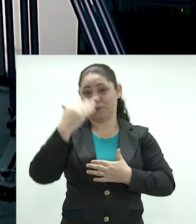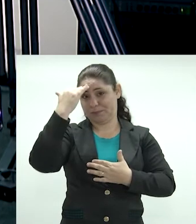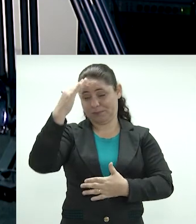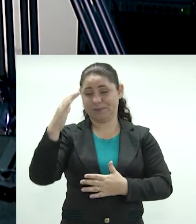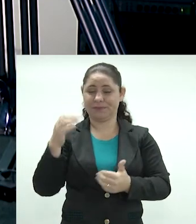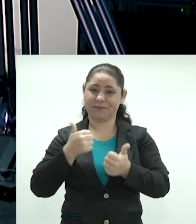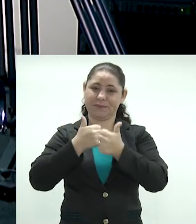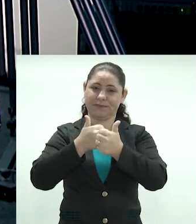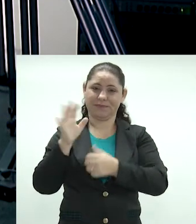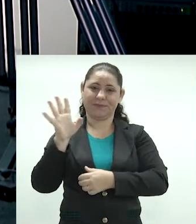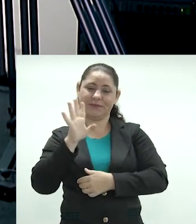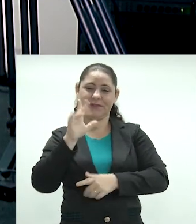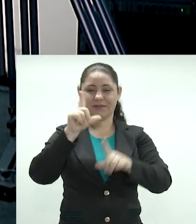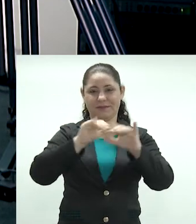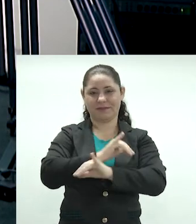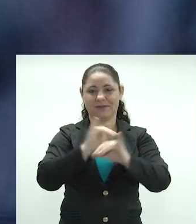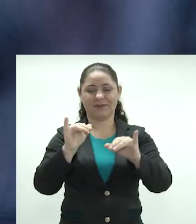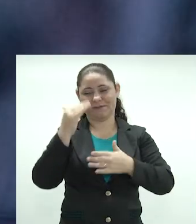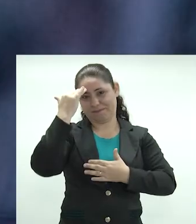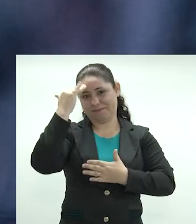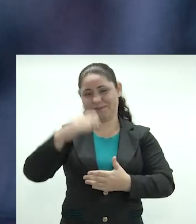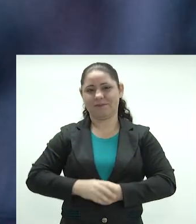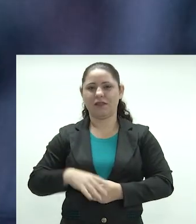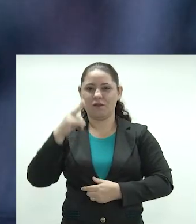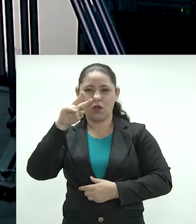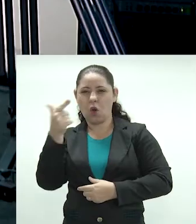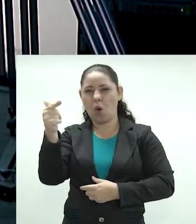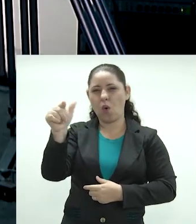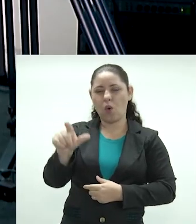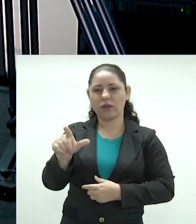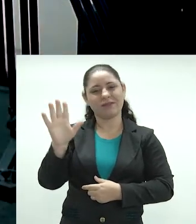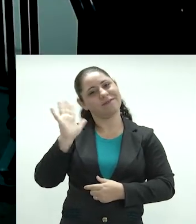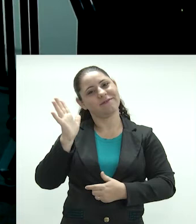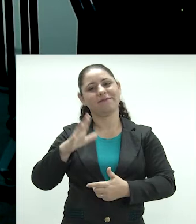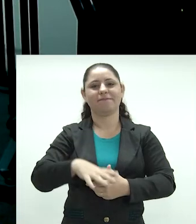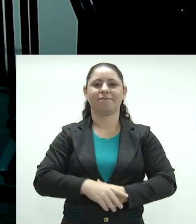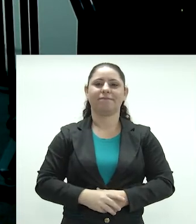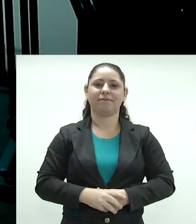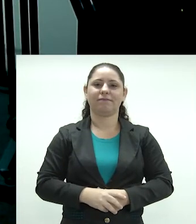companhia e até o próximo programa. Obrigado. A gente se vê numa próxima edição. Até lá!